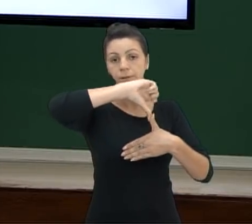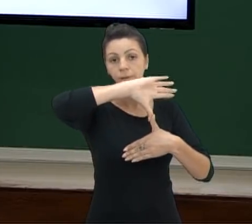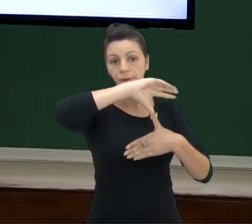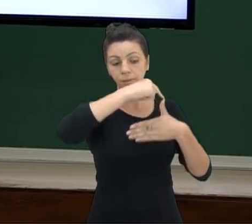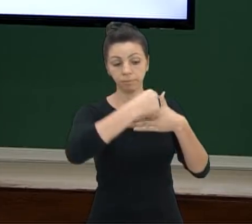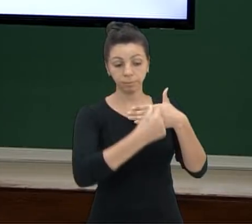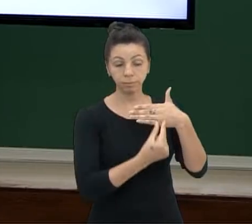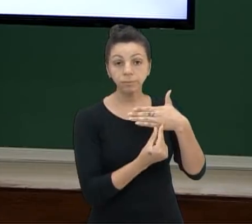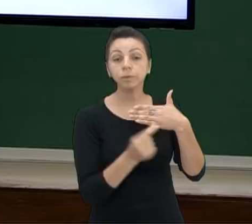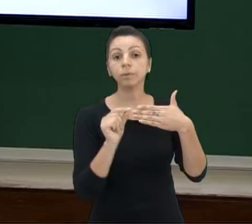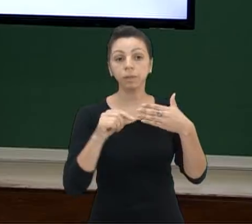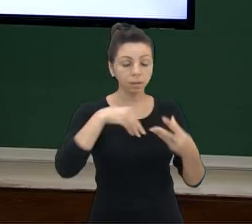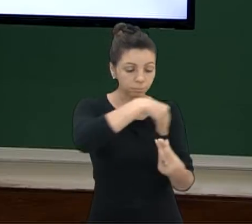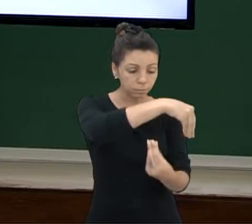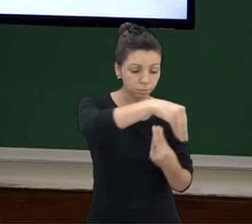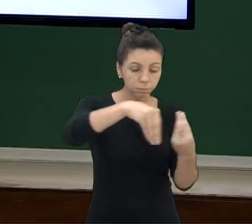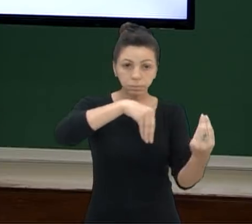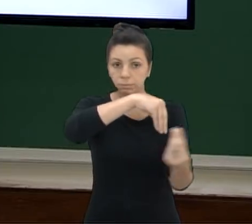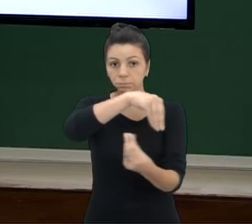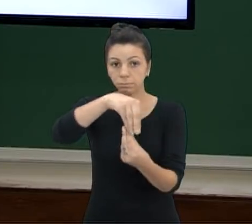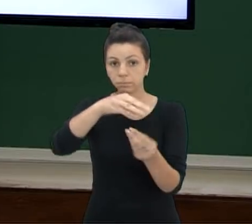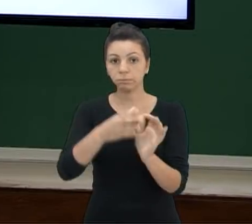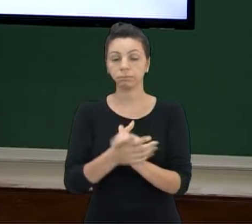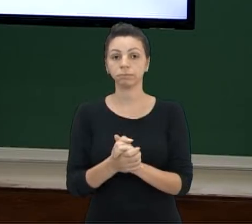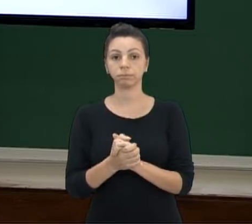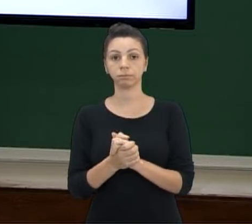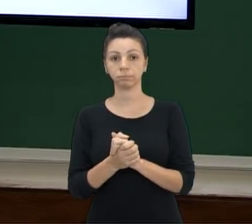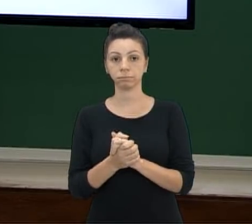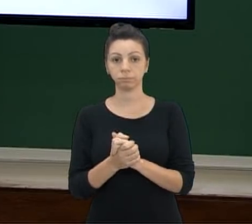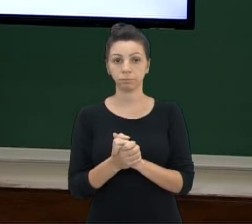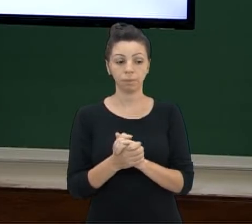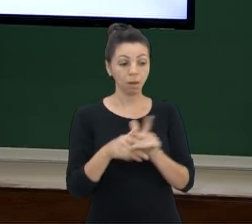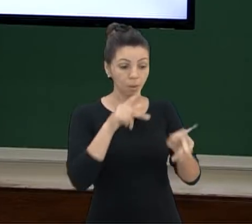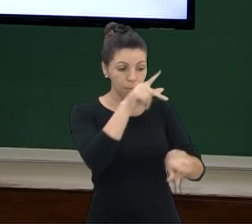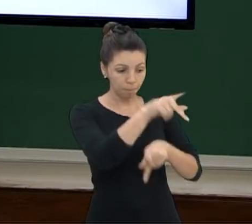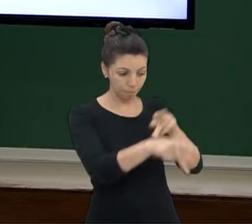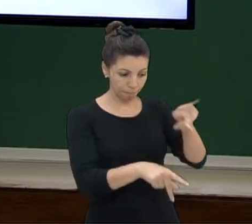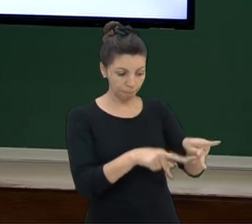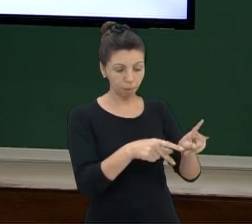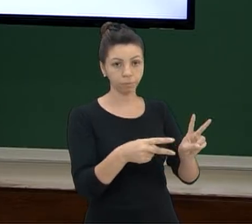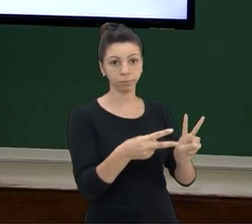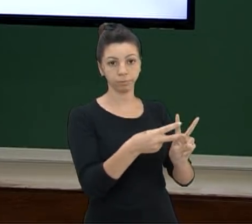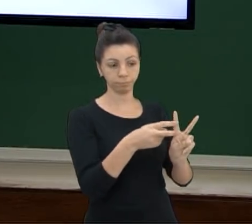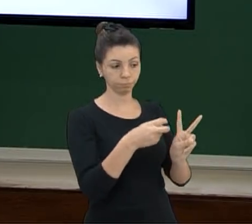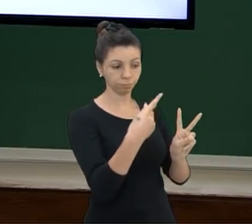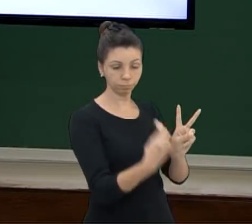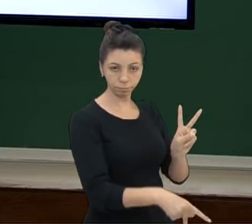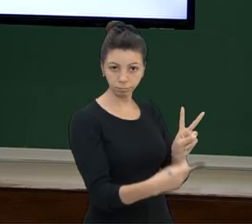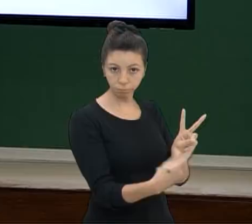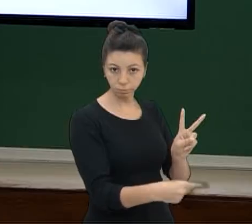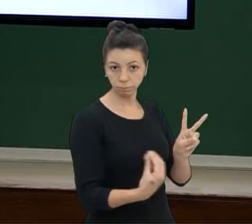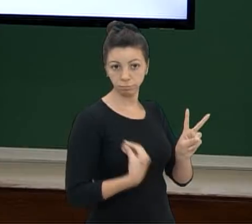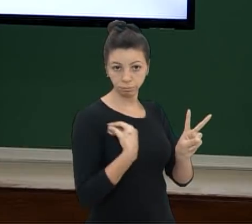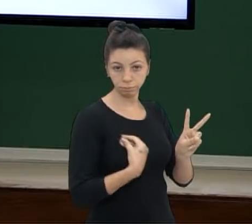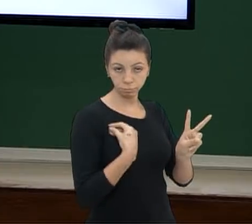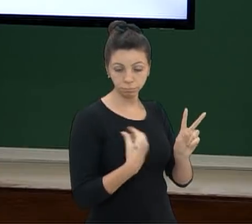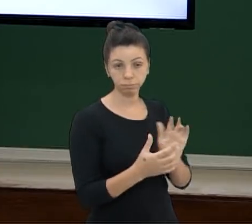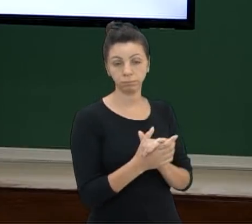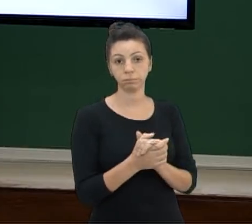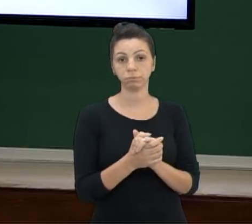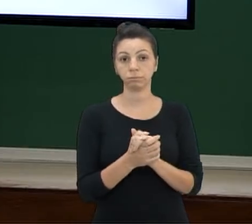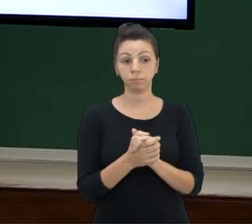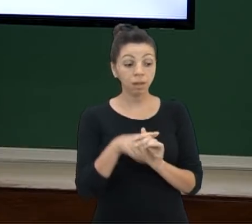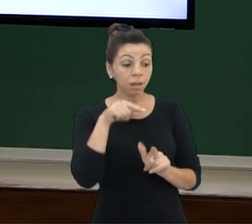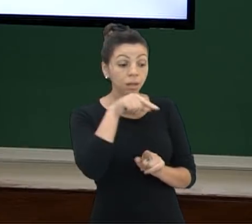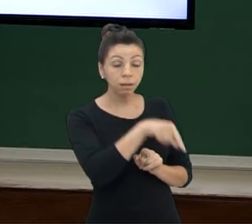da miscigenação. Então, houveram predominantemente povos nativos, ali que habitavam essa região, e